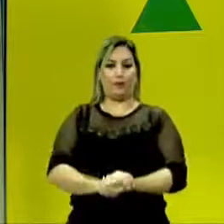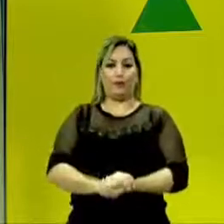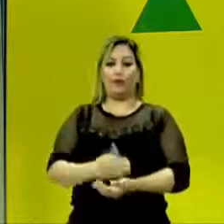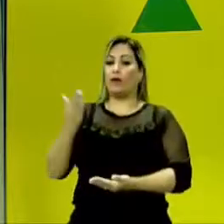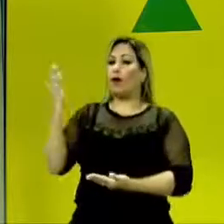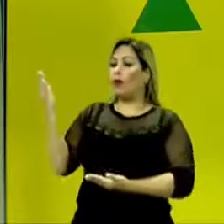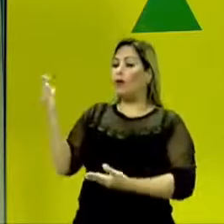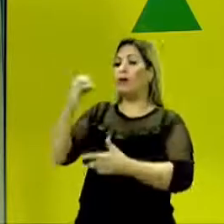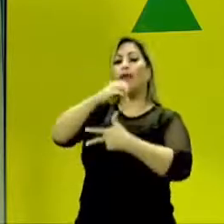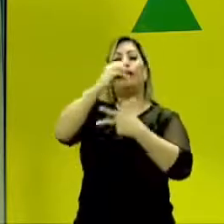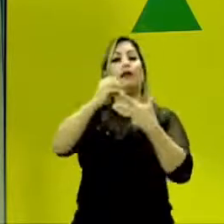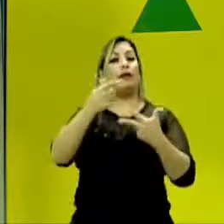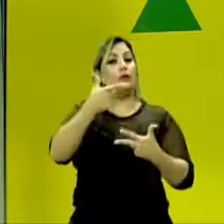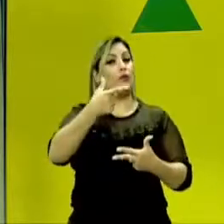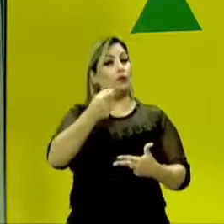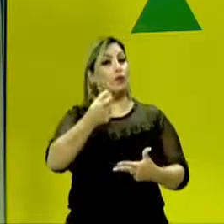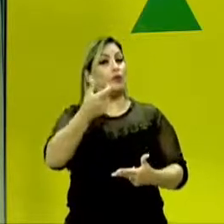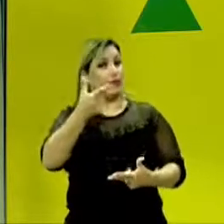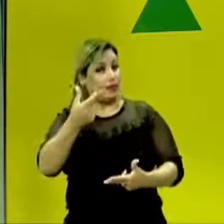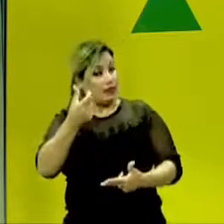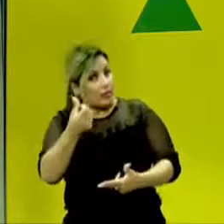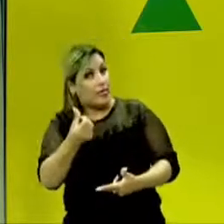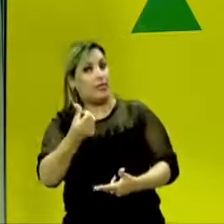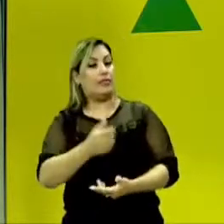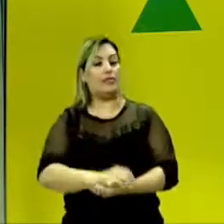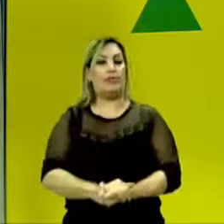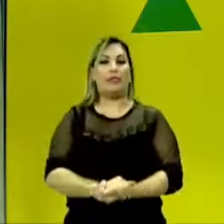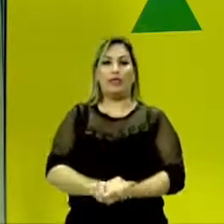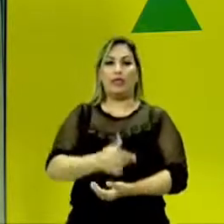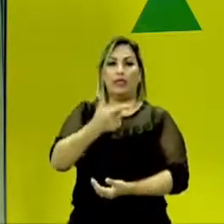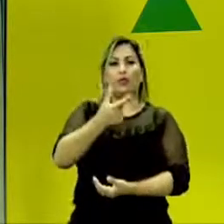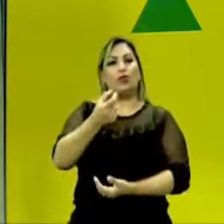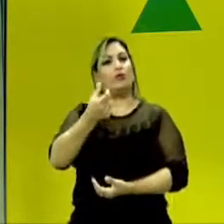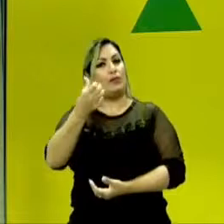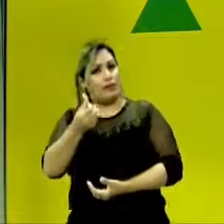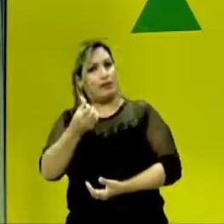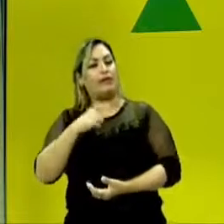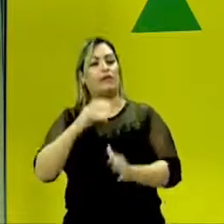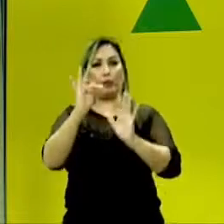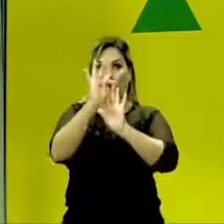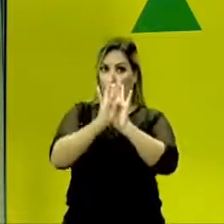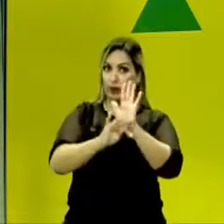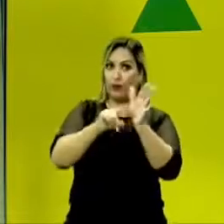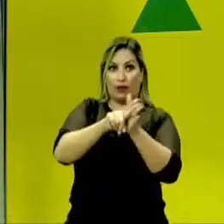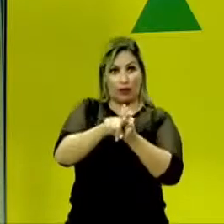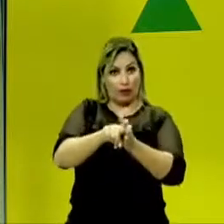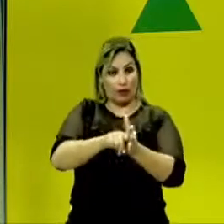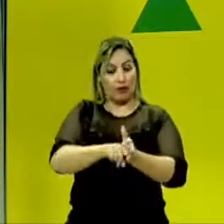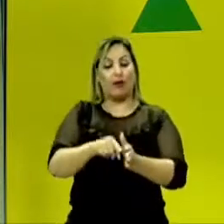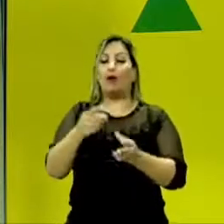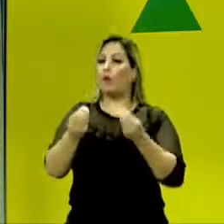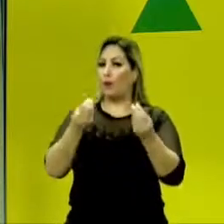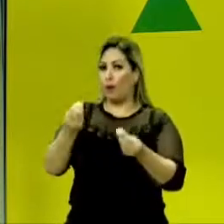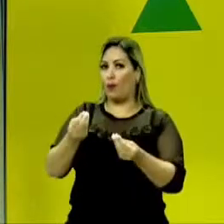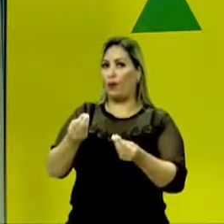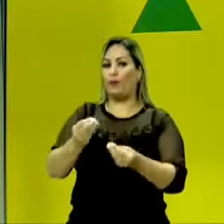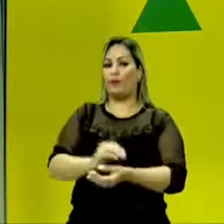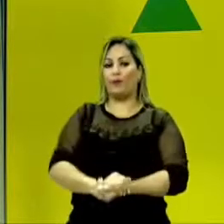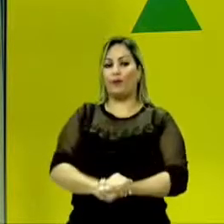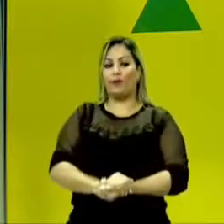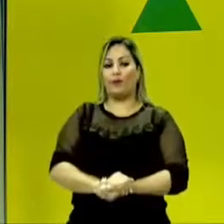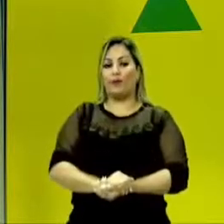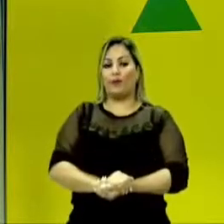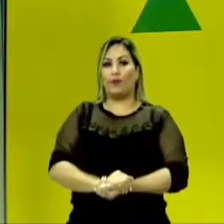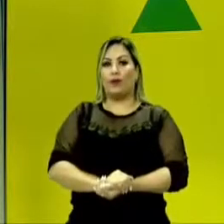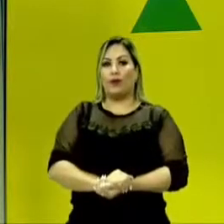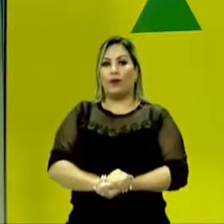de 2006. E ele diz assim, primeiro ele vem com um texto, né, para depois a gente fazer a análise das afirmativas.